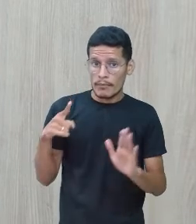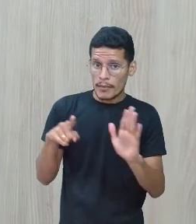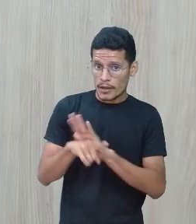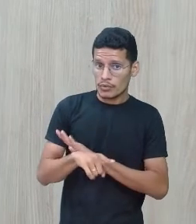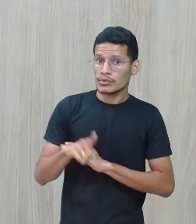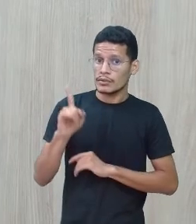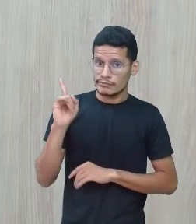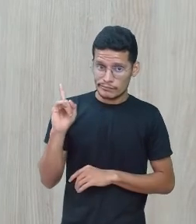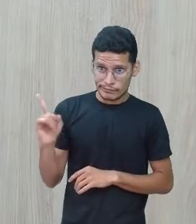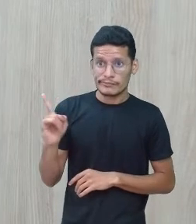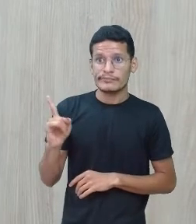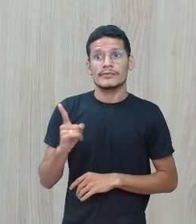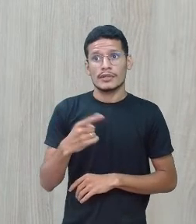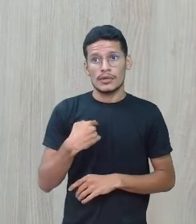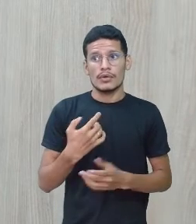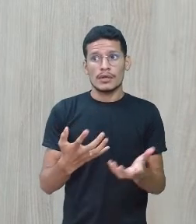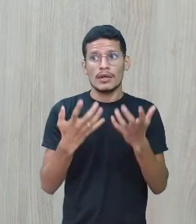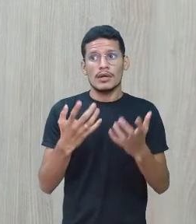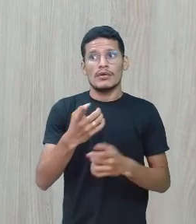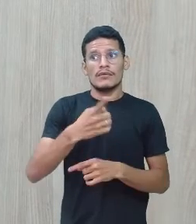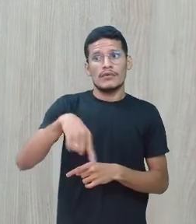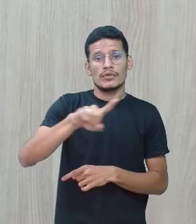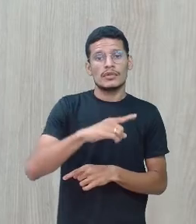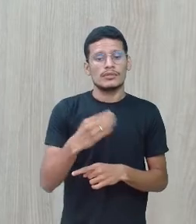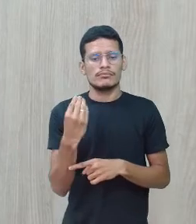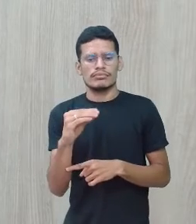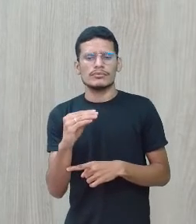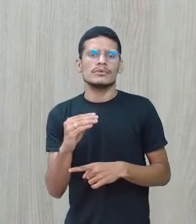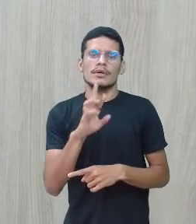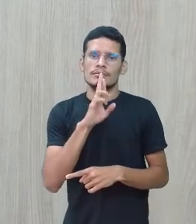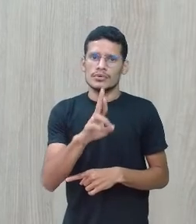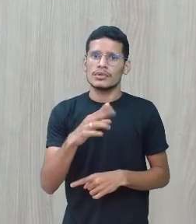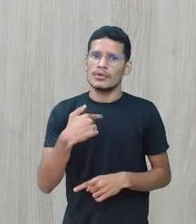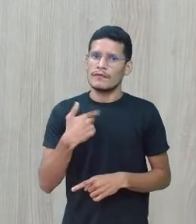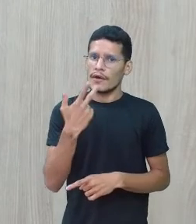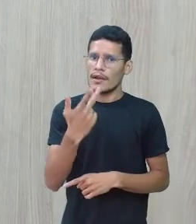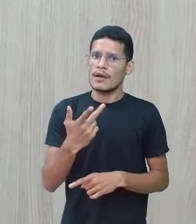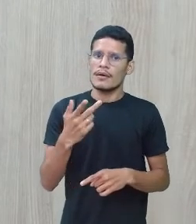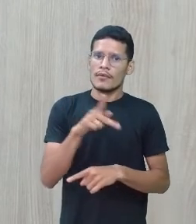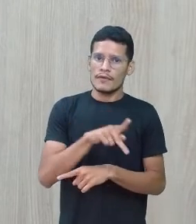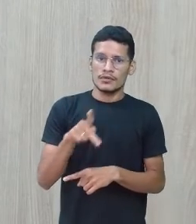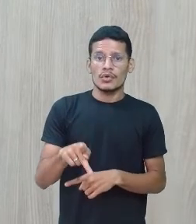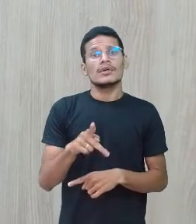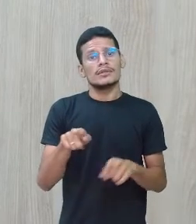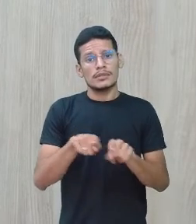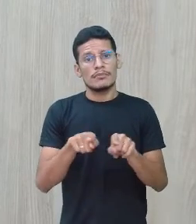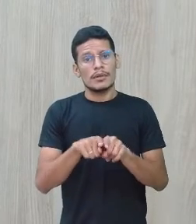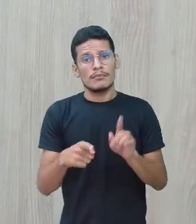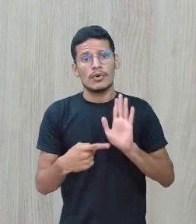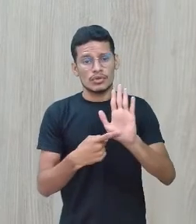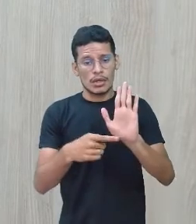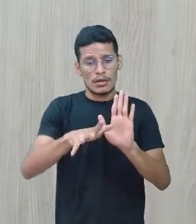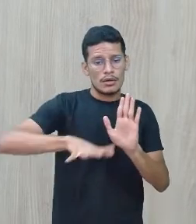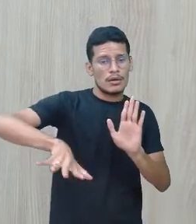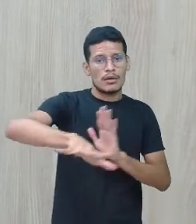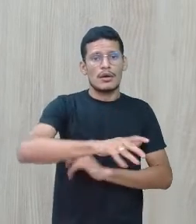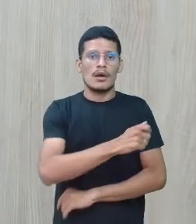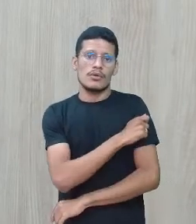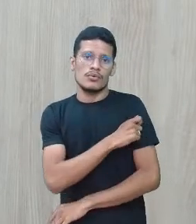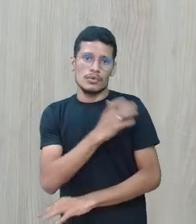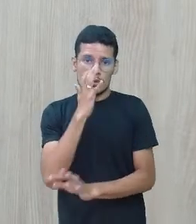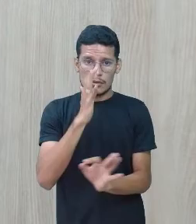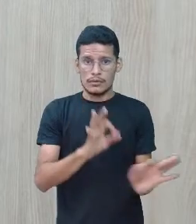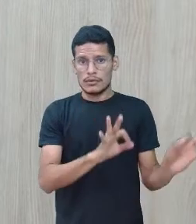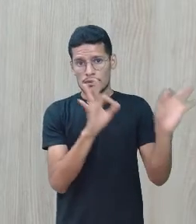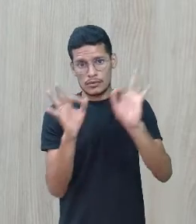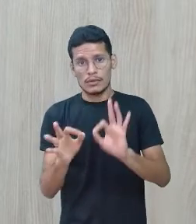aí, né? Eu quero aí que vocês coloquem para eu poder falar para a professora Cláudia e falarmos para todos os alunos que estão nos assistindo